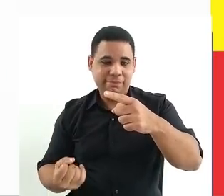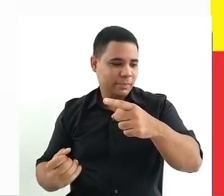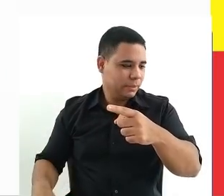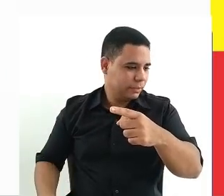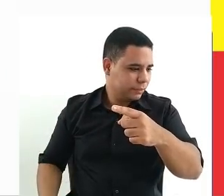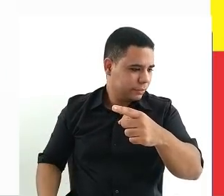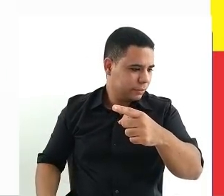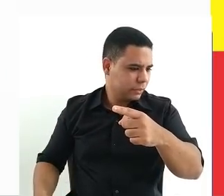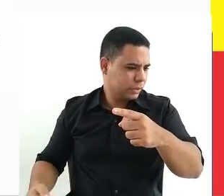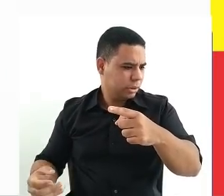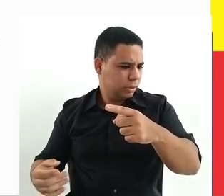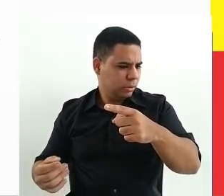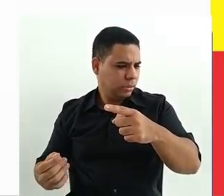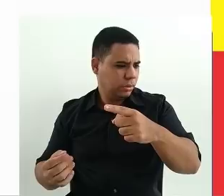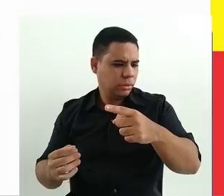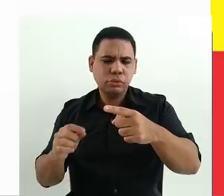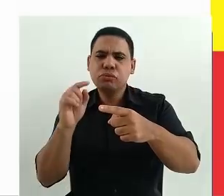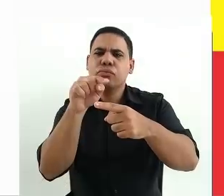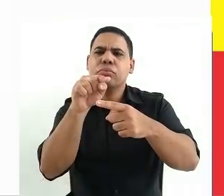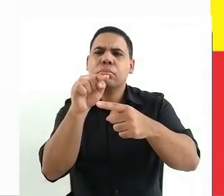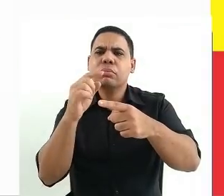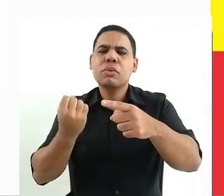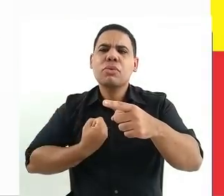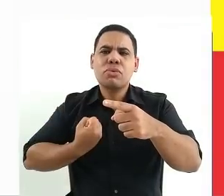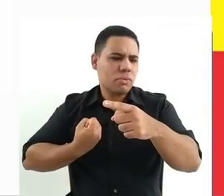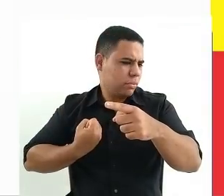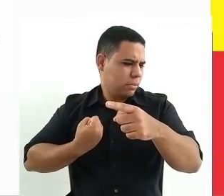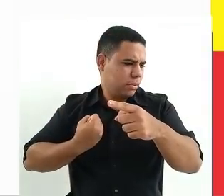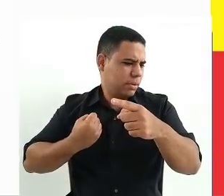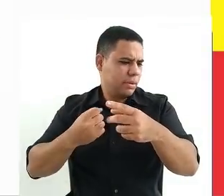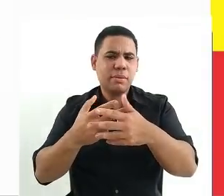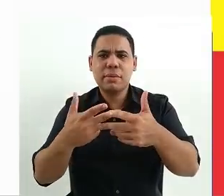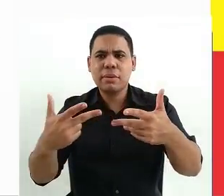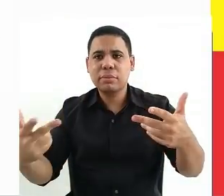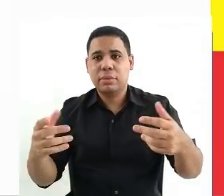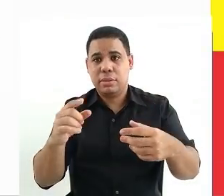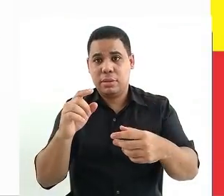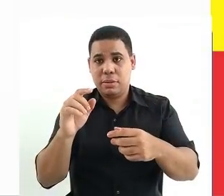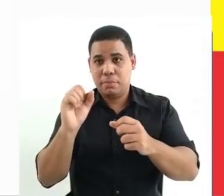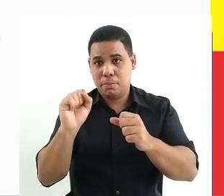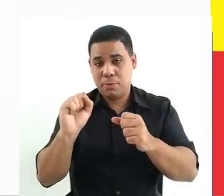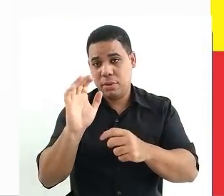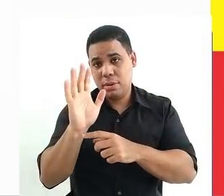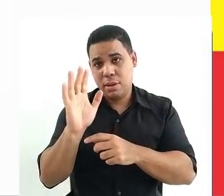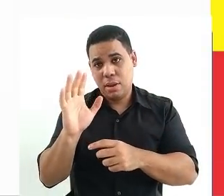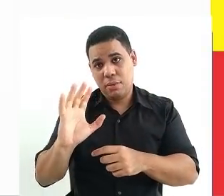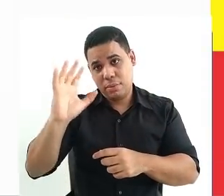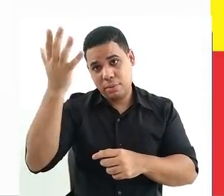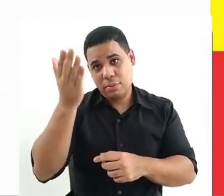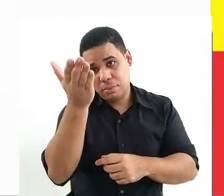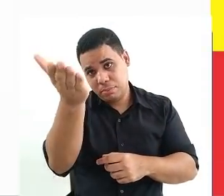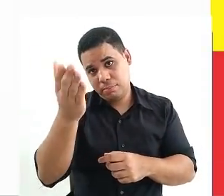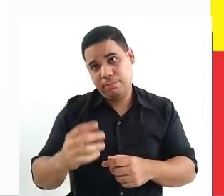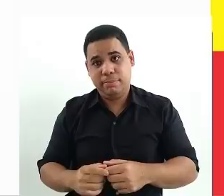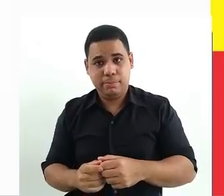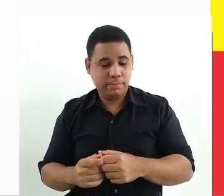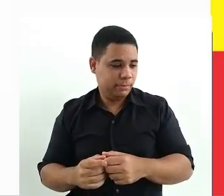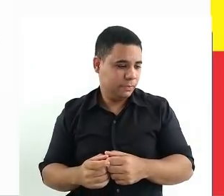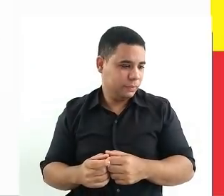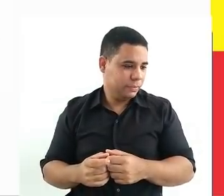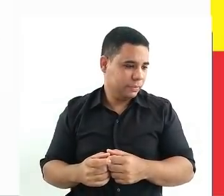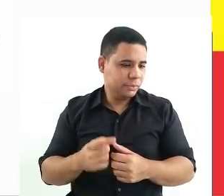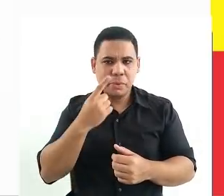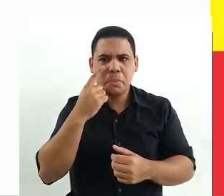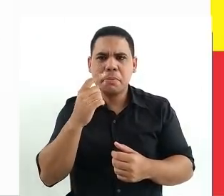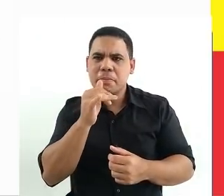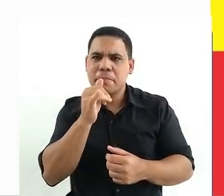vai ser o número de casos favoráveis para você. E embaixo vai ser o número dos